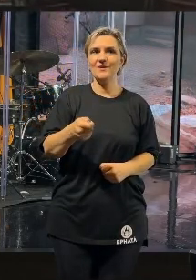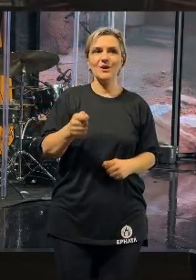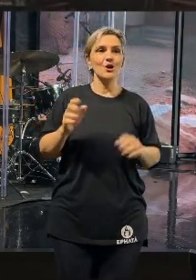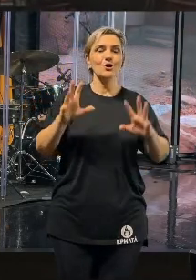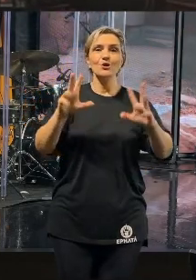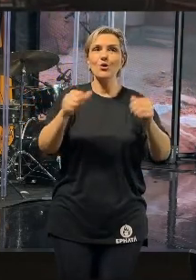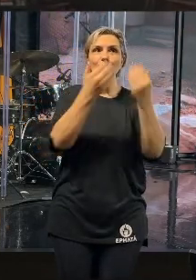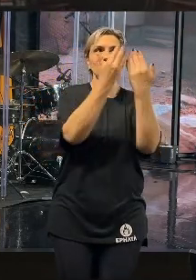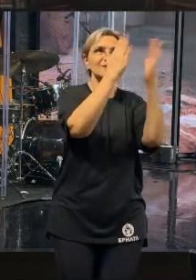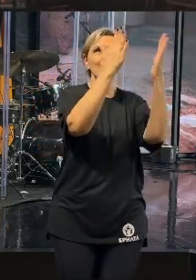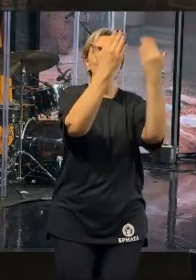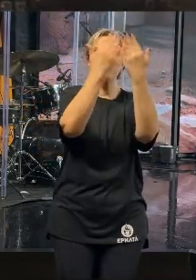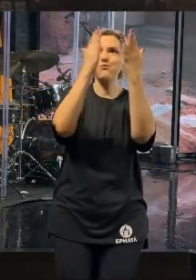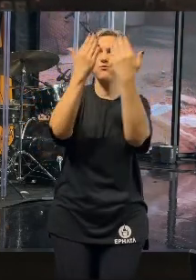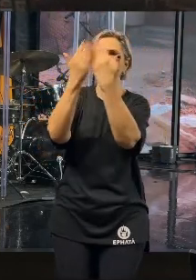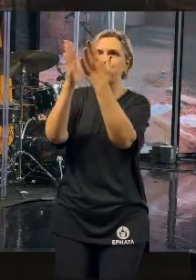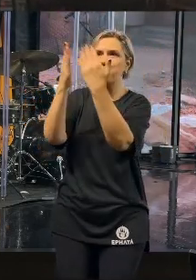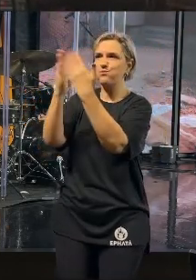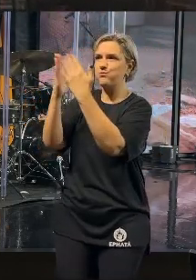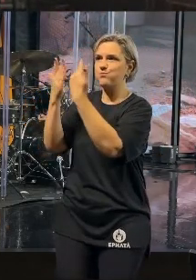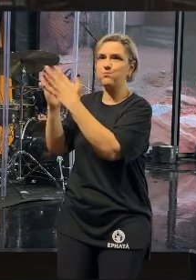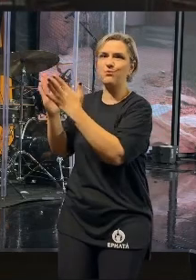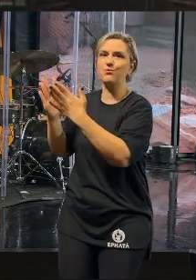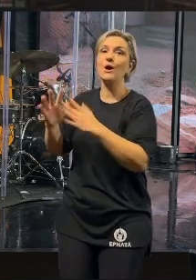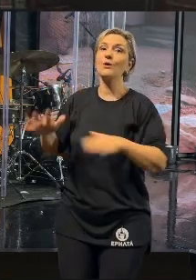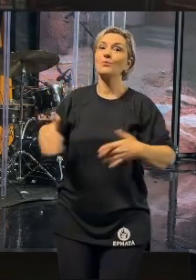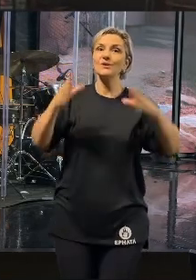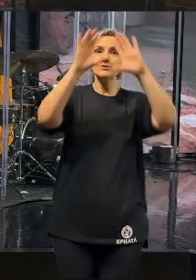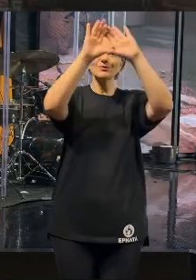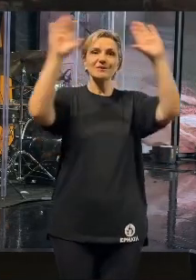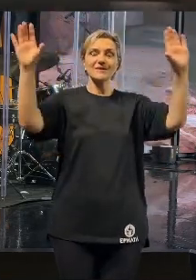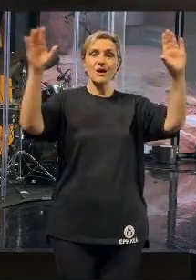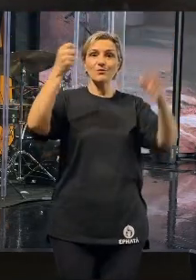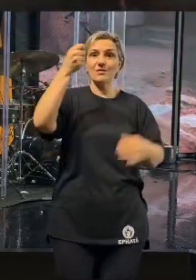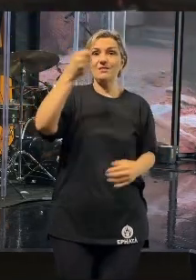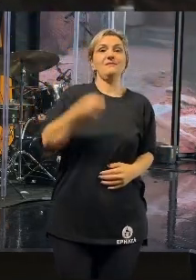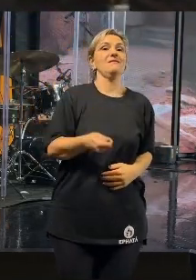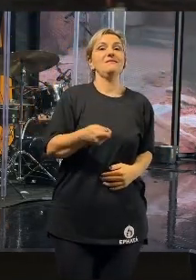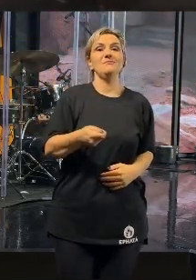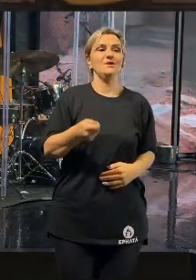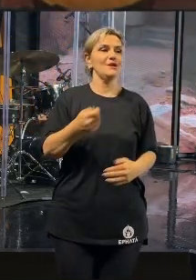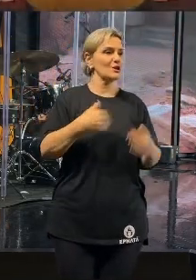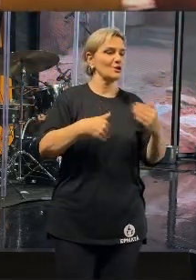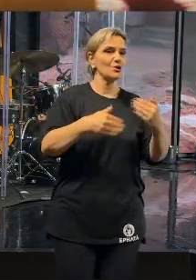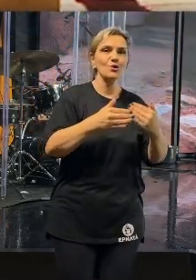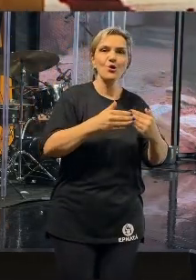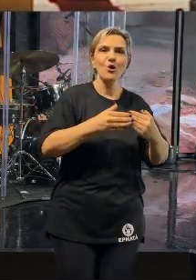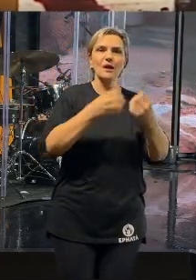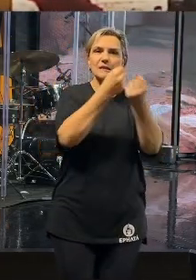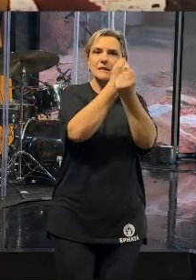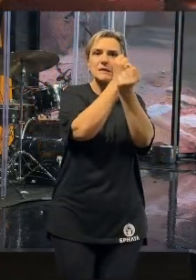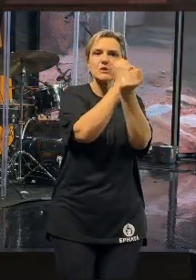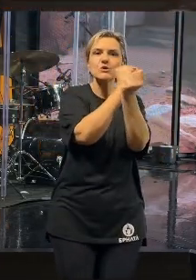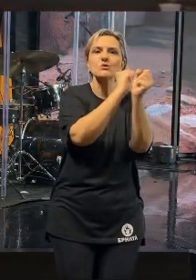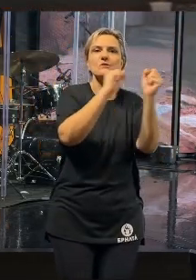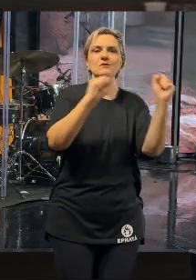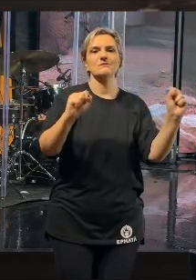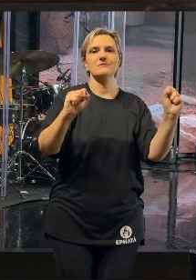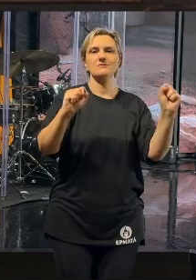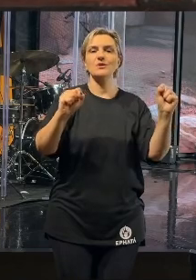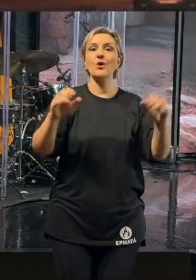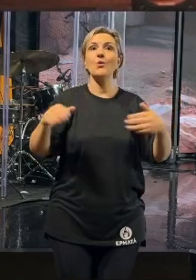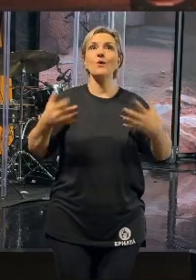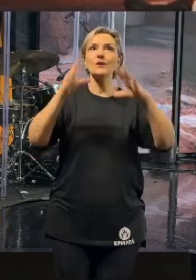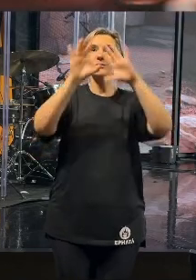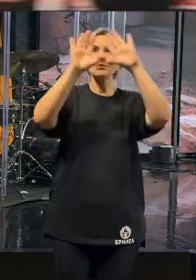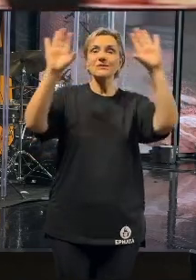todas as portas se abrem. Quando os céus determinam, todas as correntes são soltas.